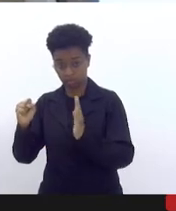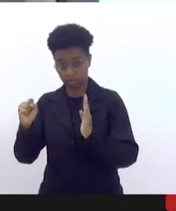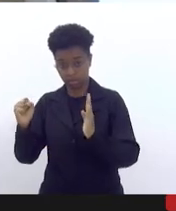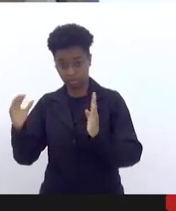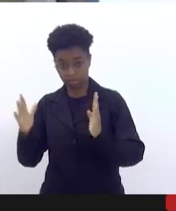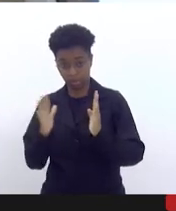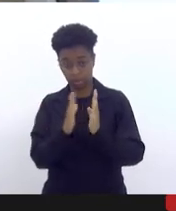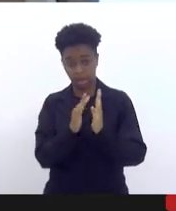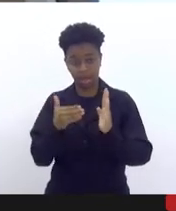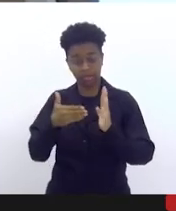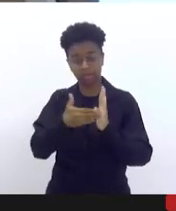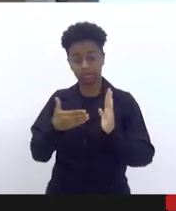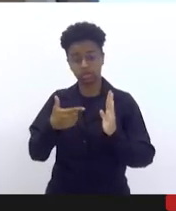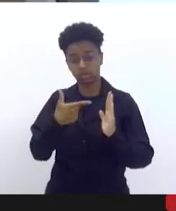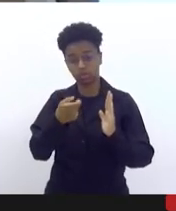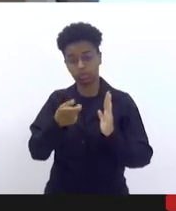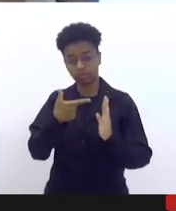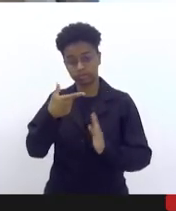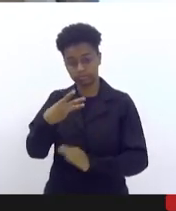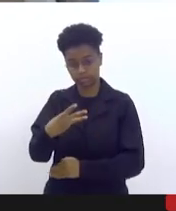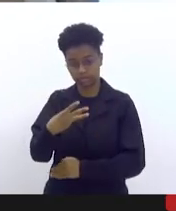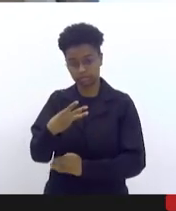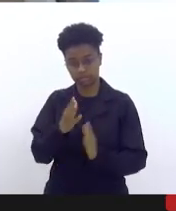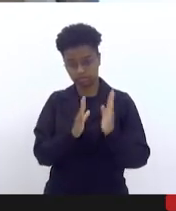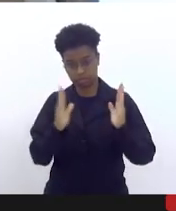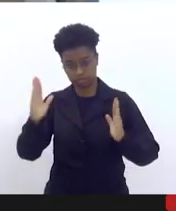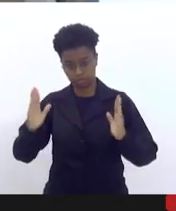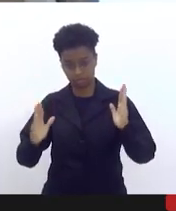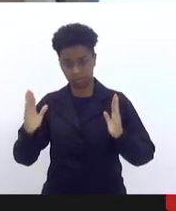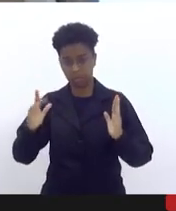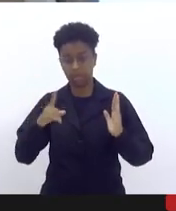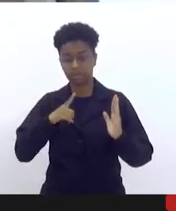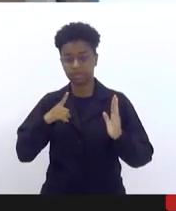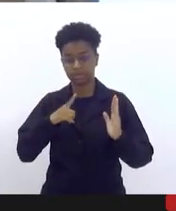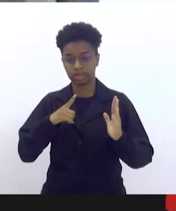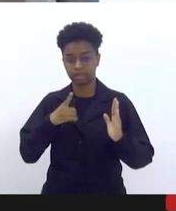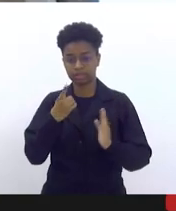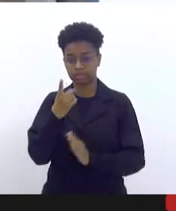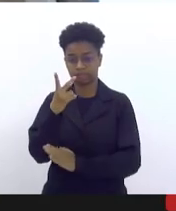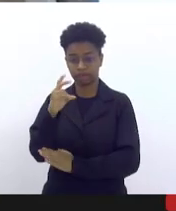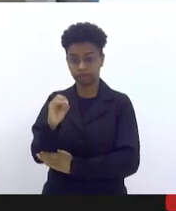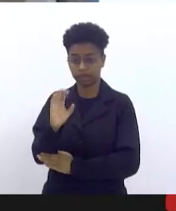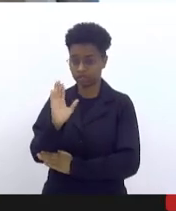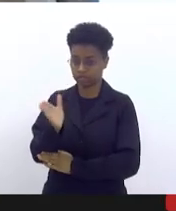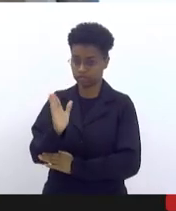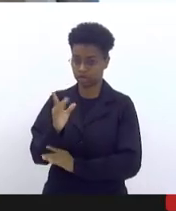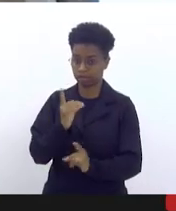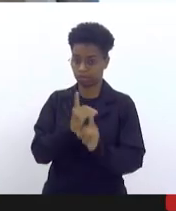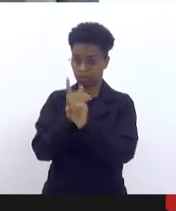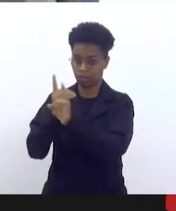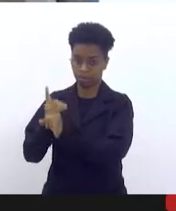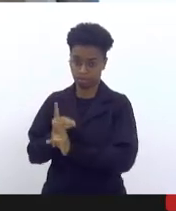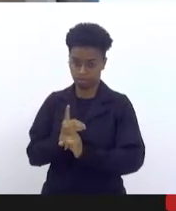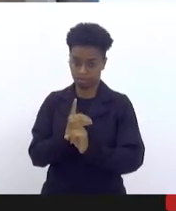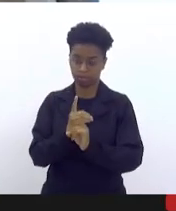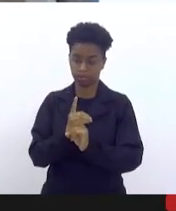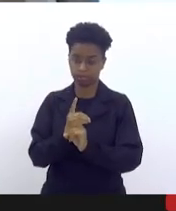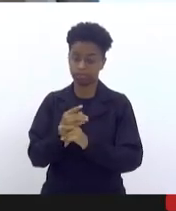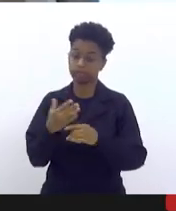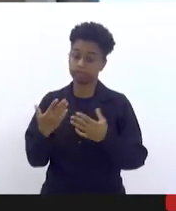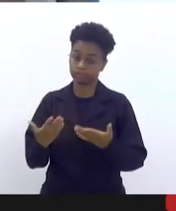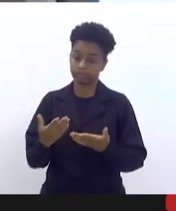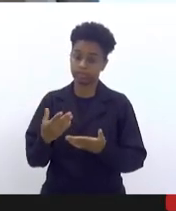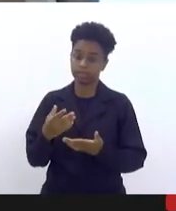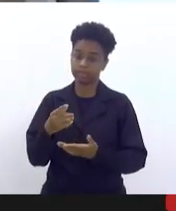2023 já já 620 substâncias detectadas sempre